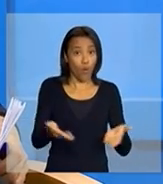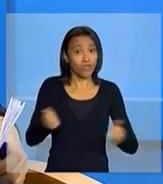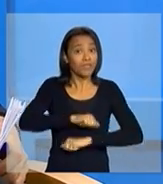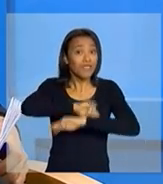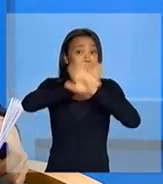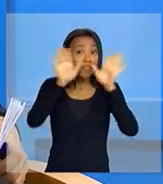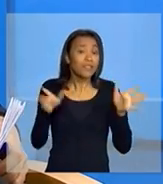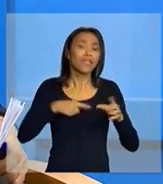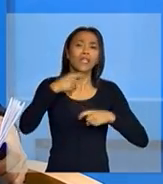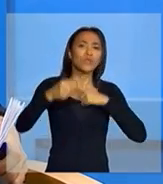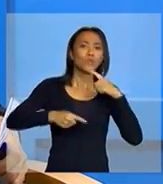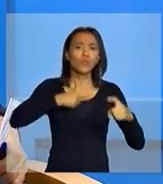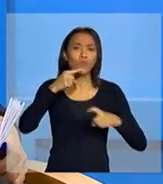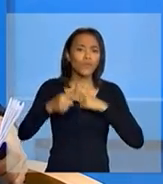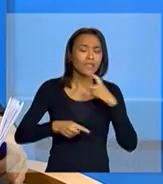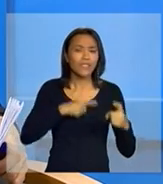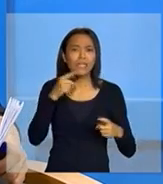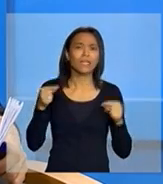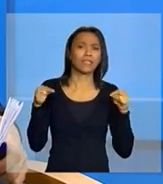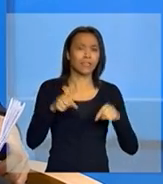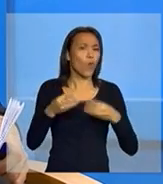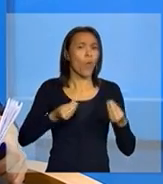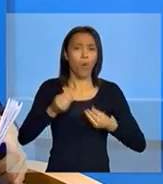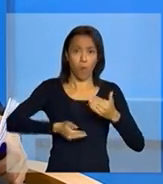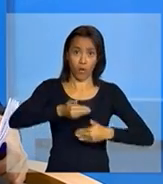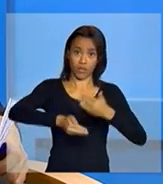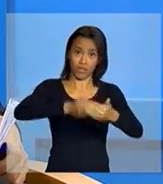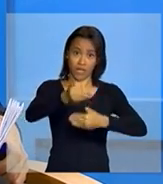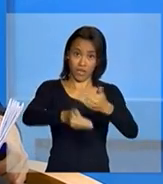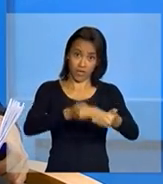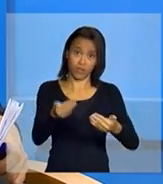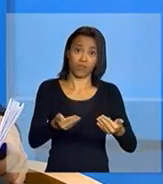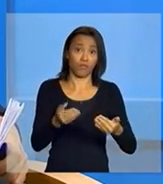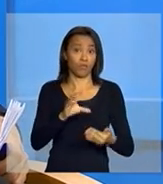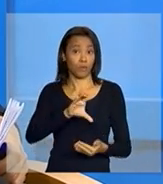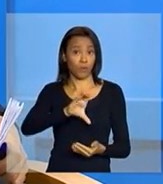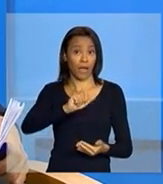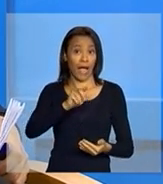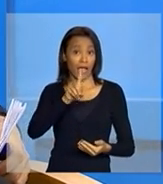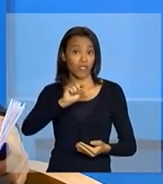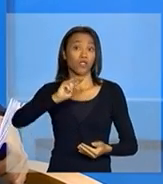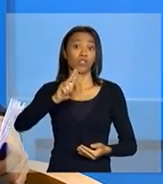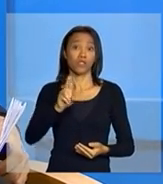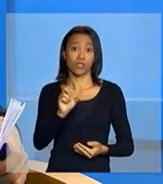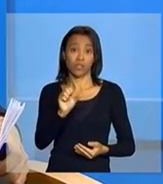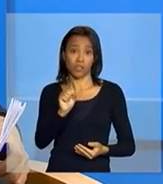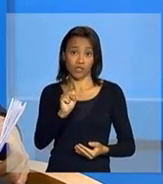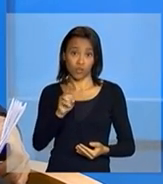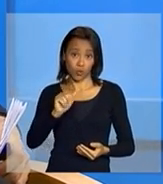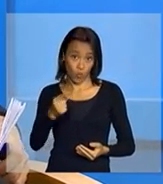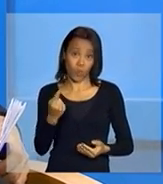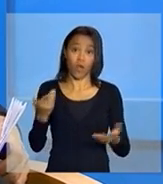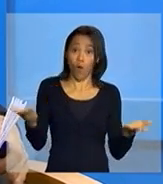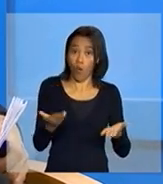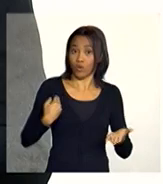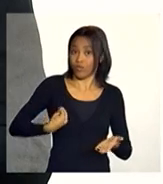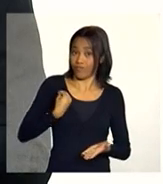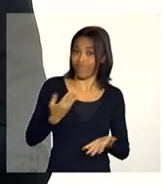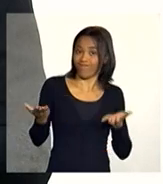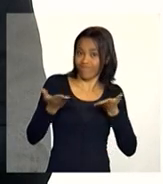as principais dúvidas relativas ao processo de atualização do CAD suas e do saa estão